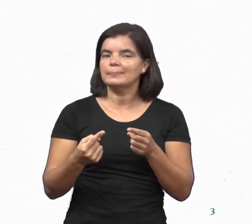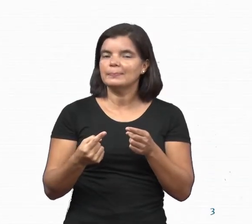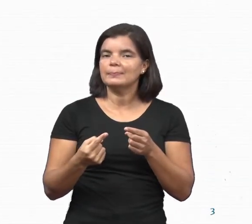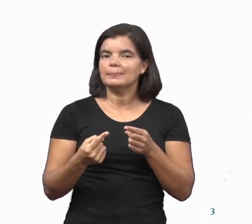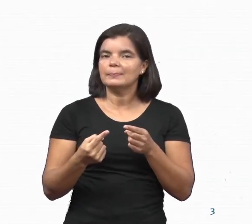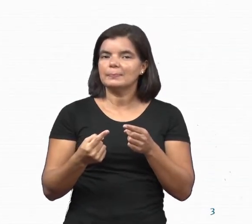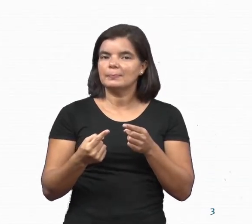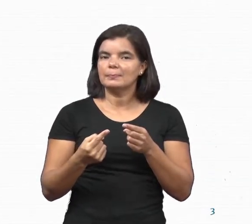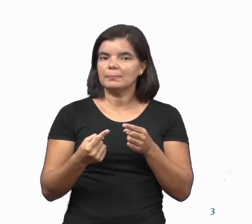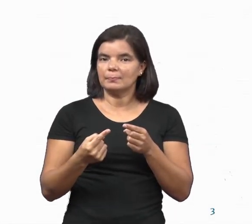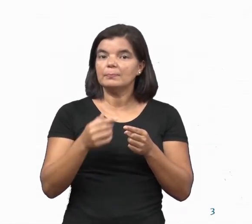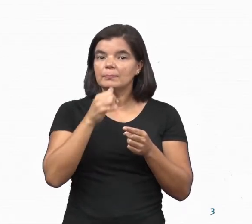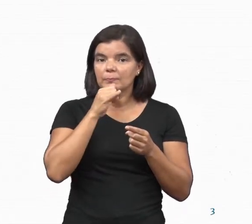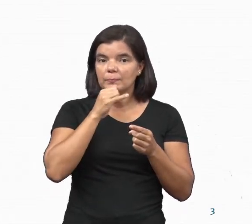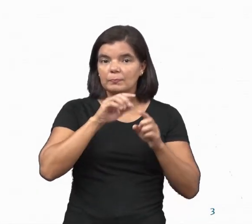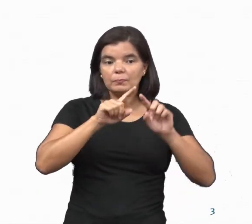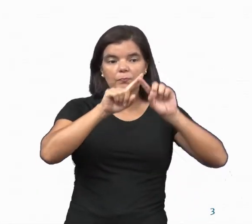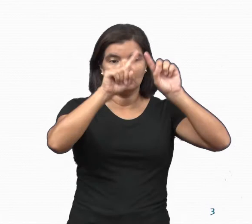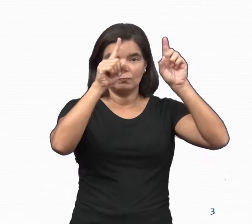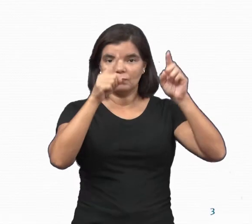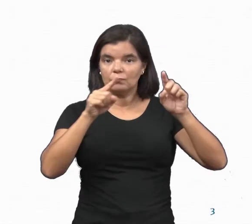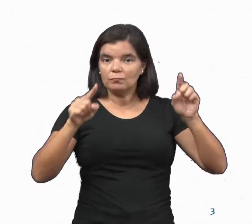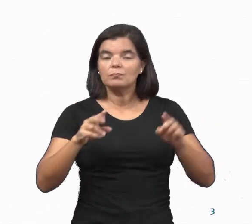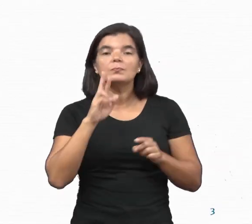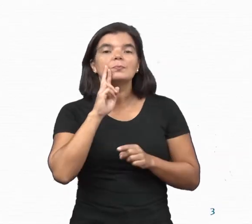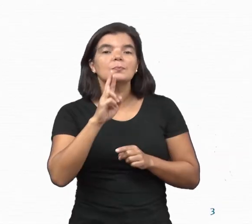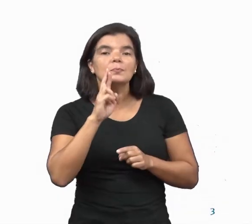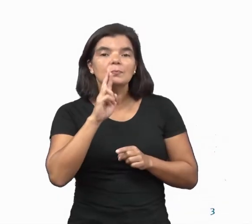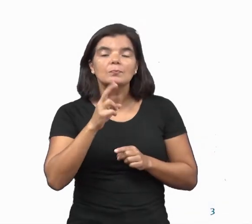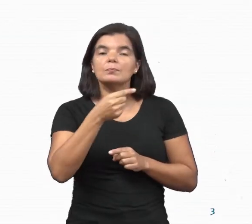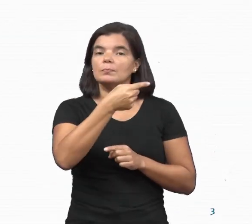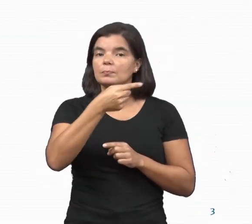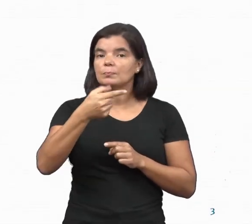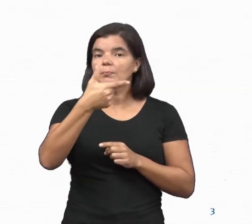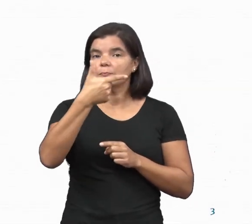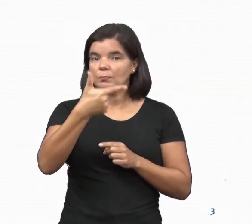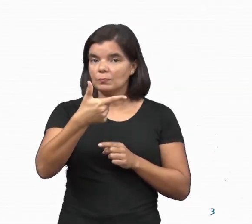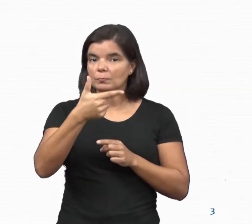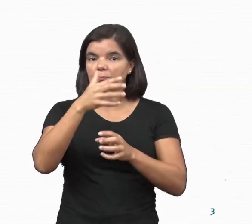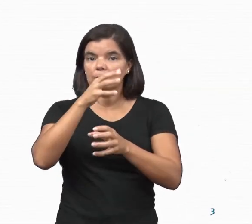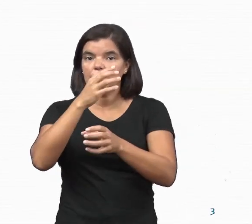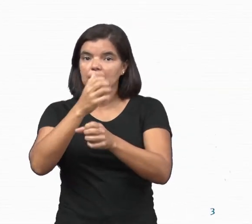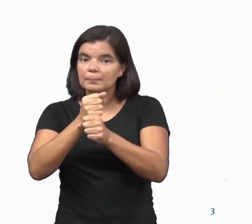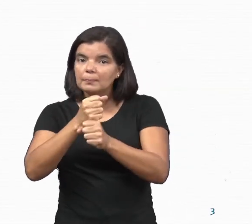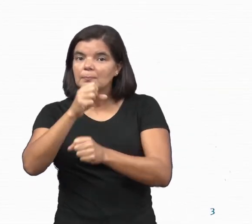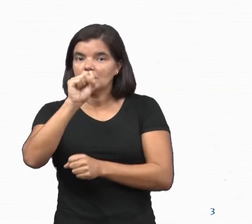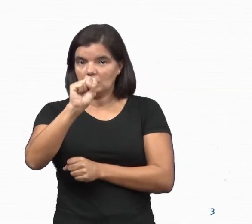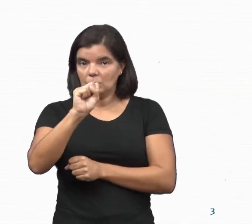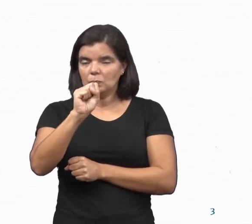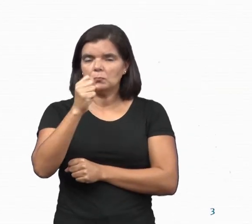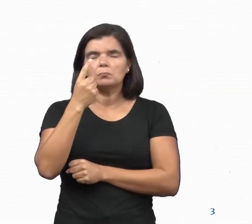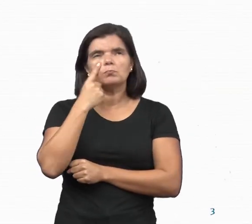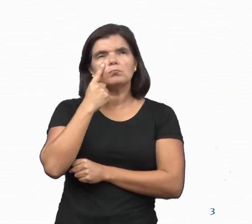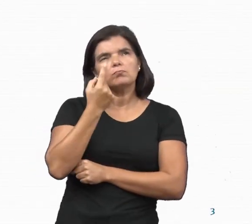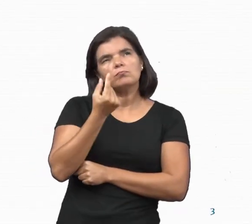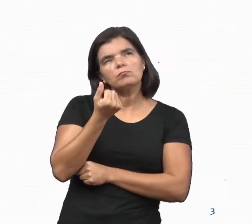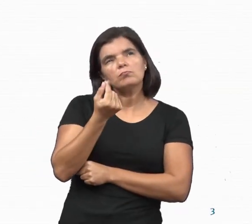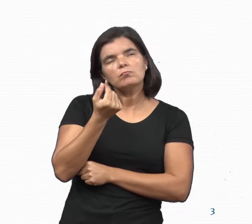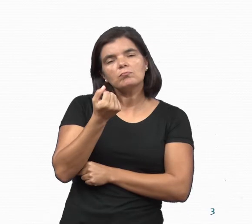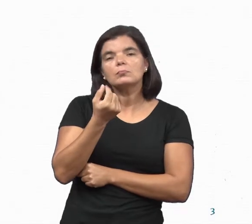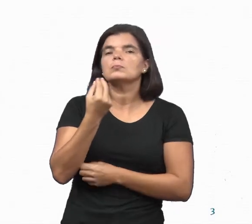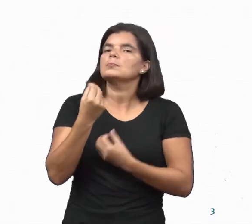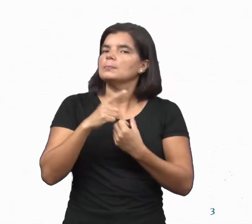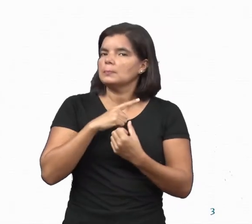vou abrir as chaves e resolver. Menos 2 mais 8. Podemos pensar em forma de dinheiro. Eu